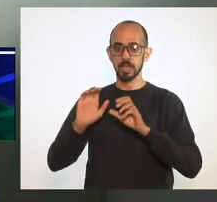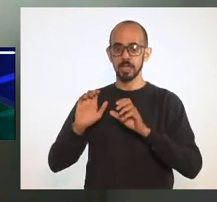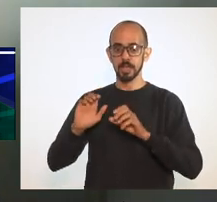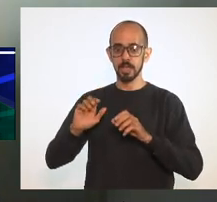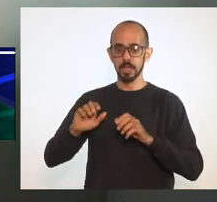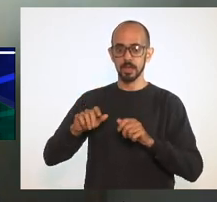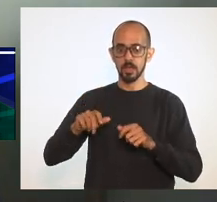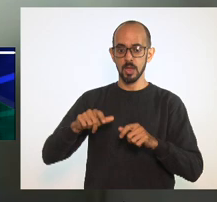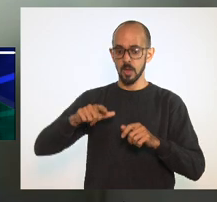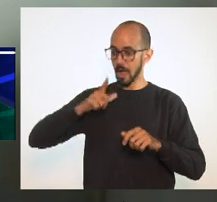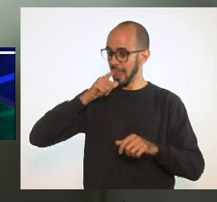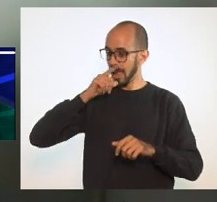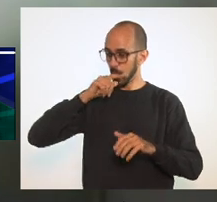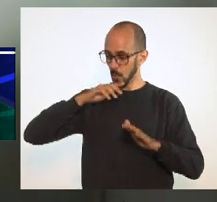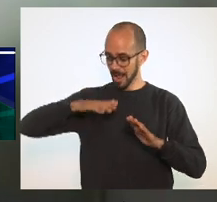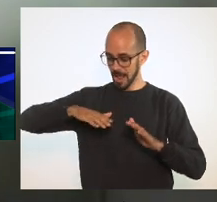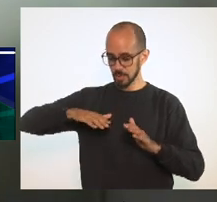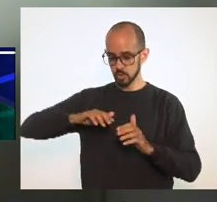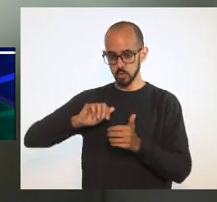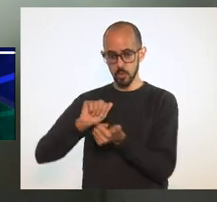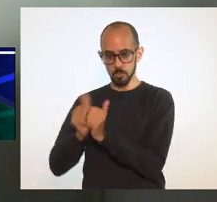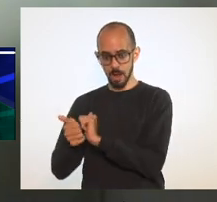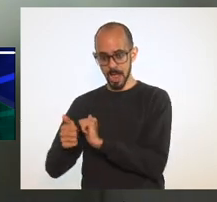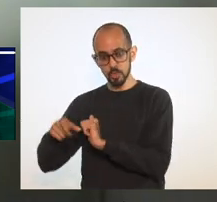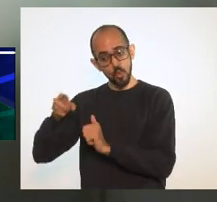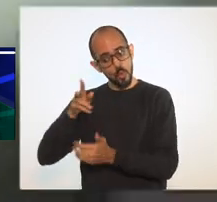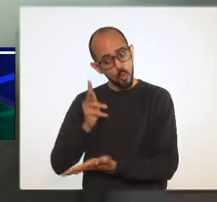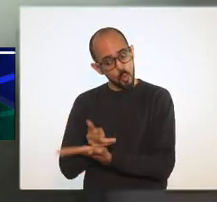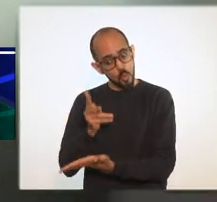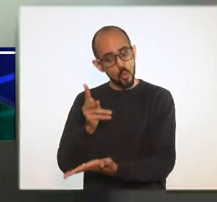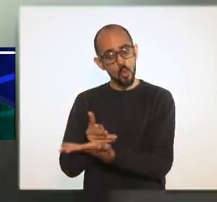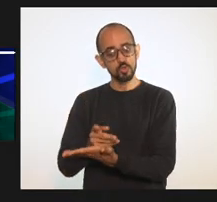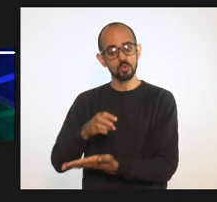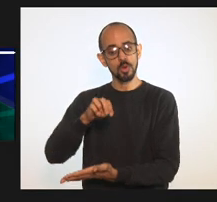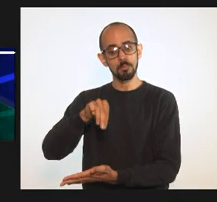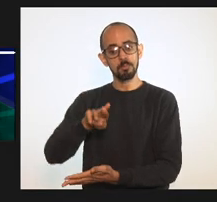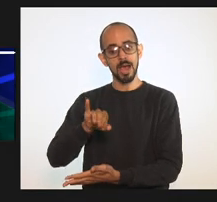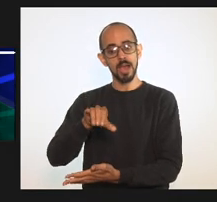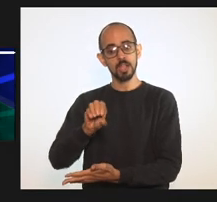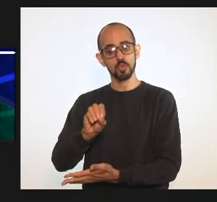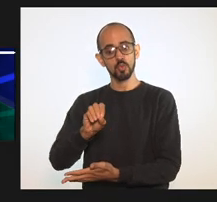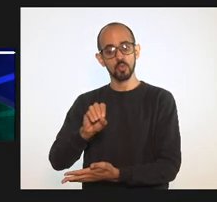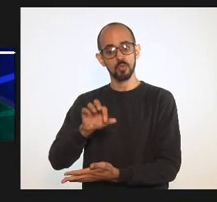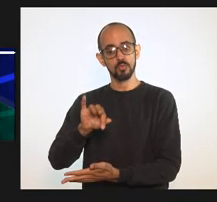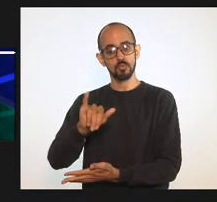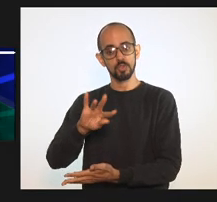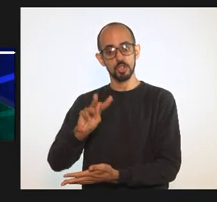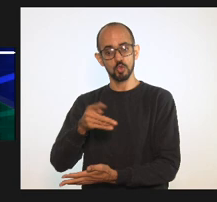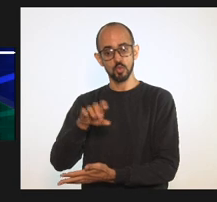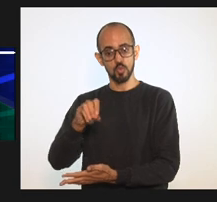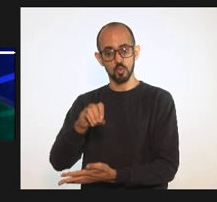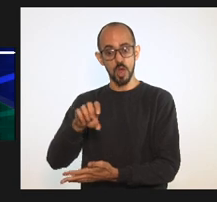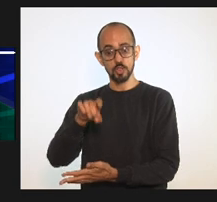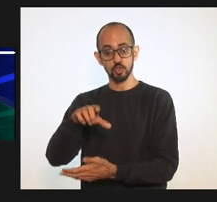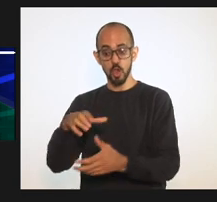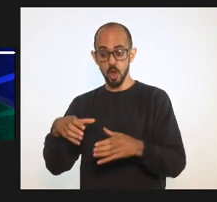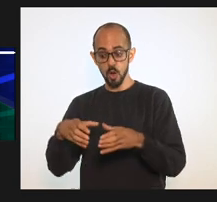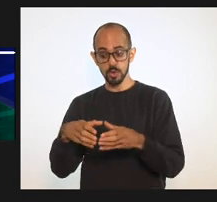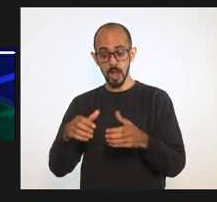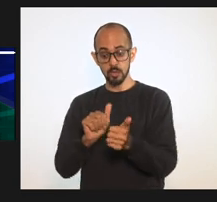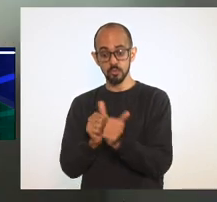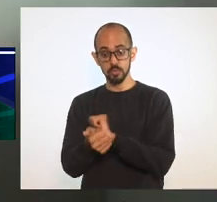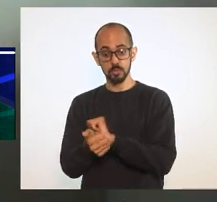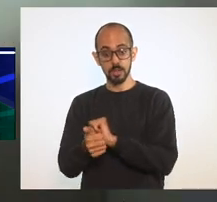aquático, continuará a ser Mário Filho. Mário, isso. E só o estádio será